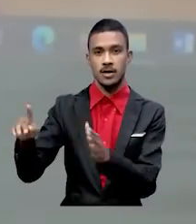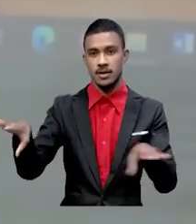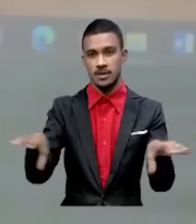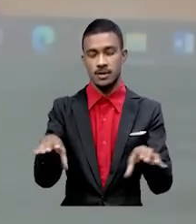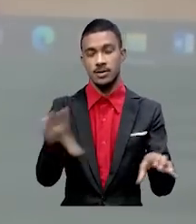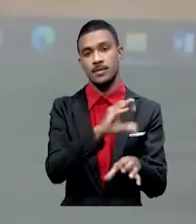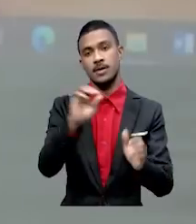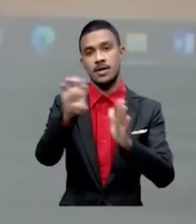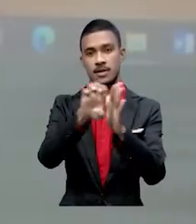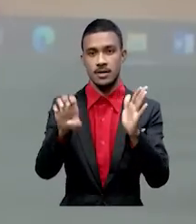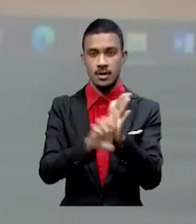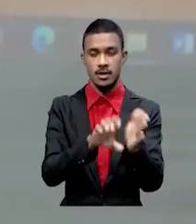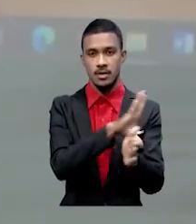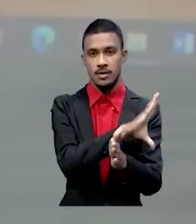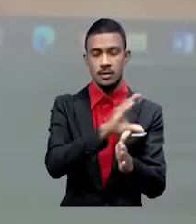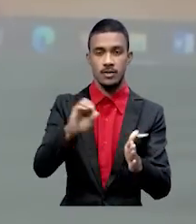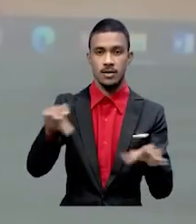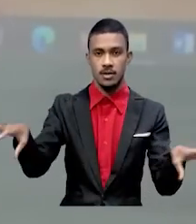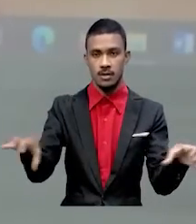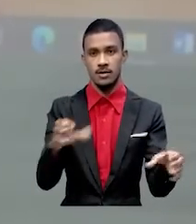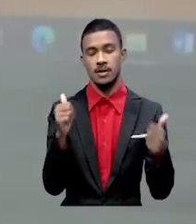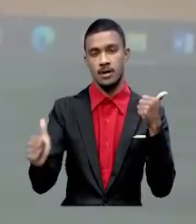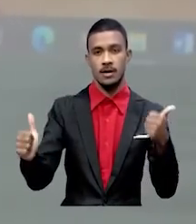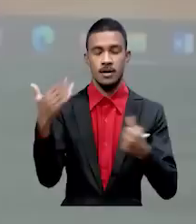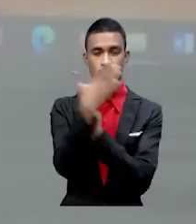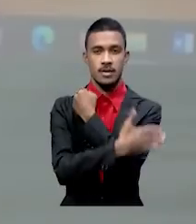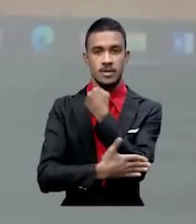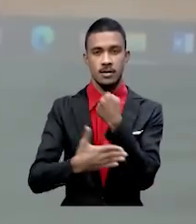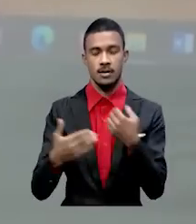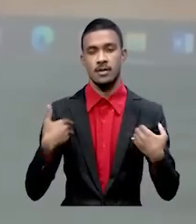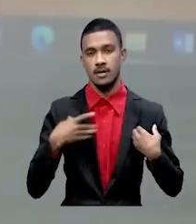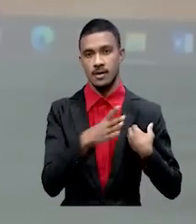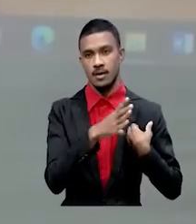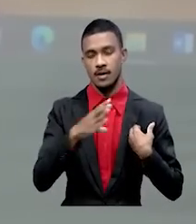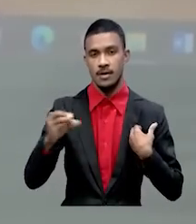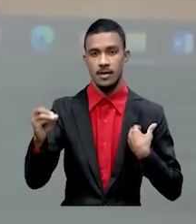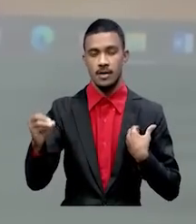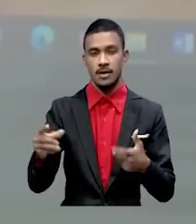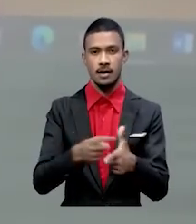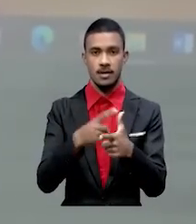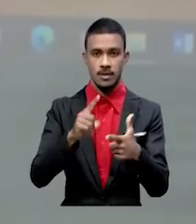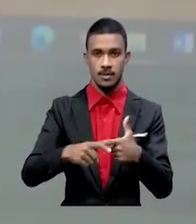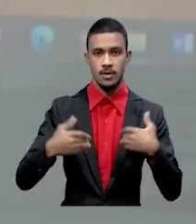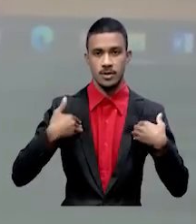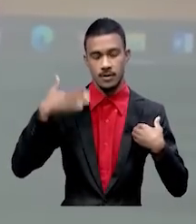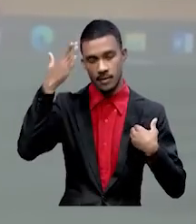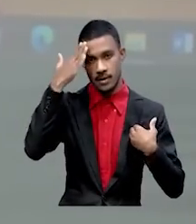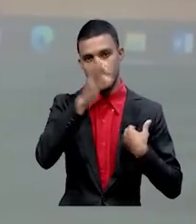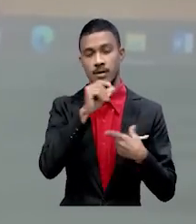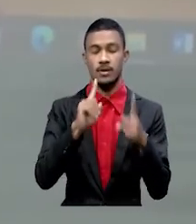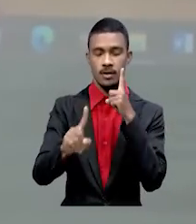nosso Estado e da construção da nossa nação decidiram, por conveniências